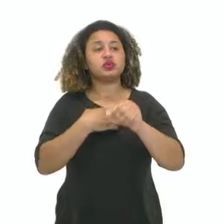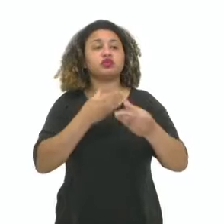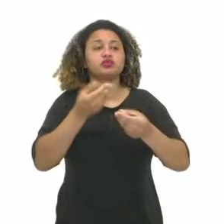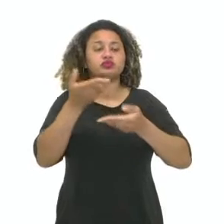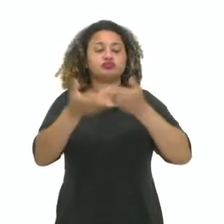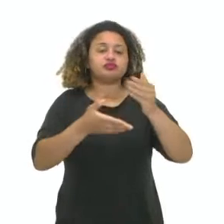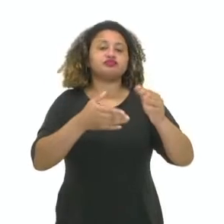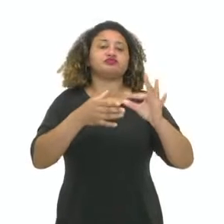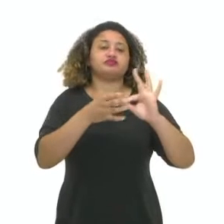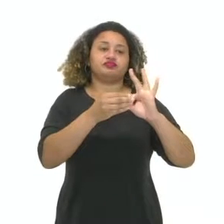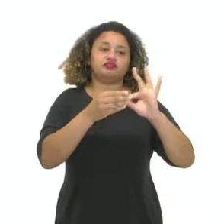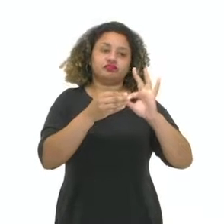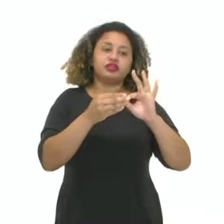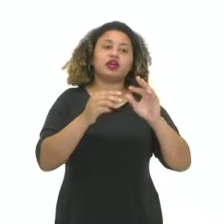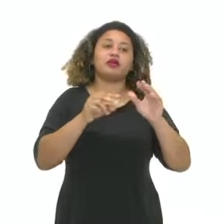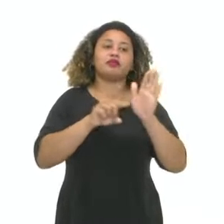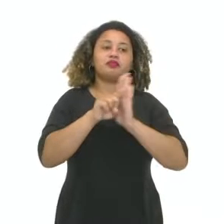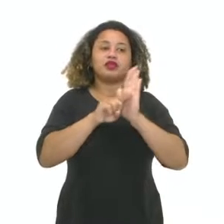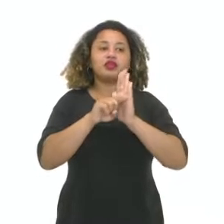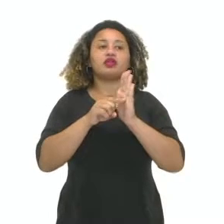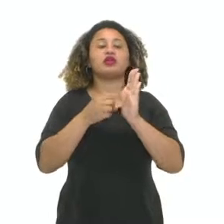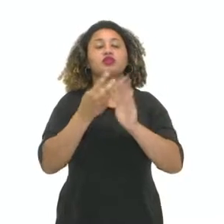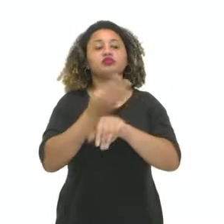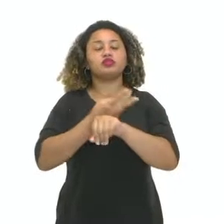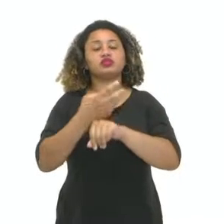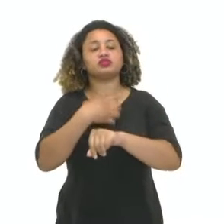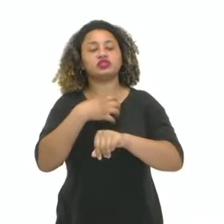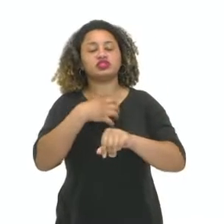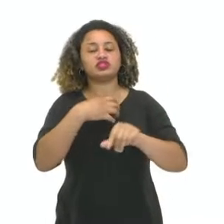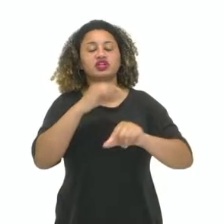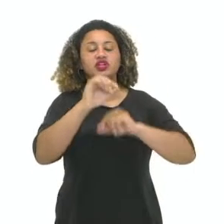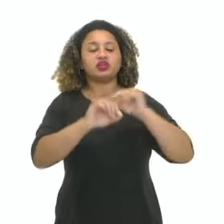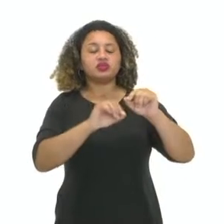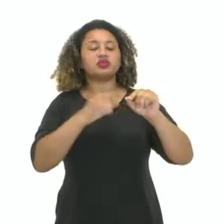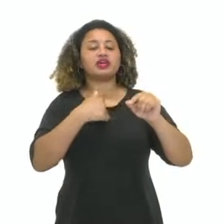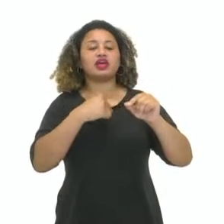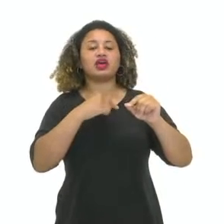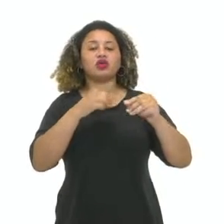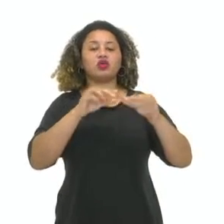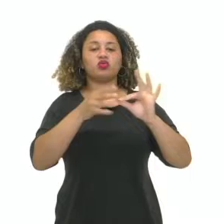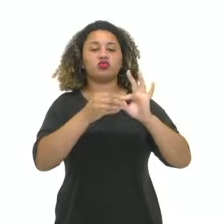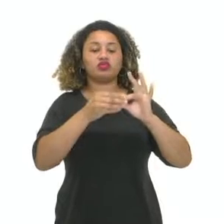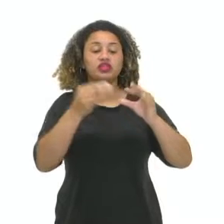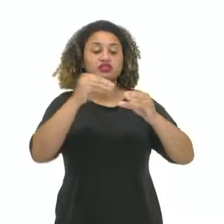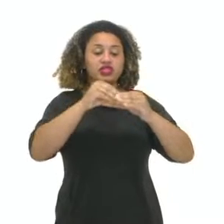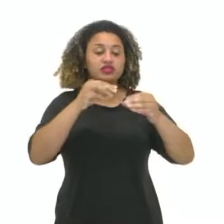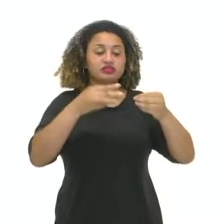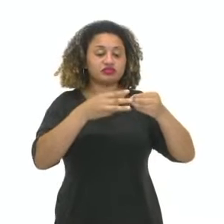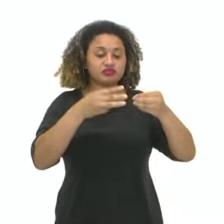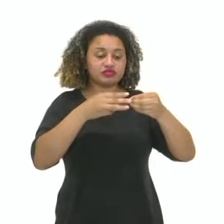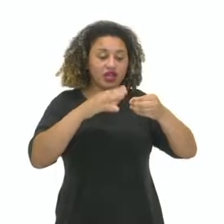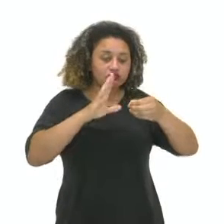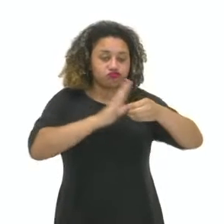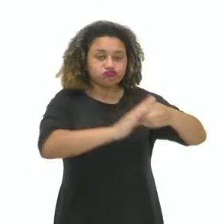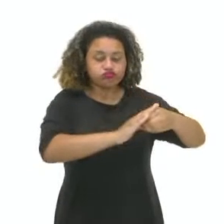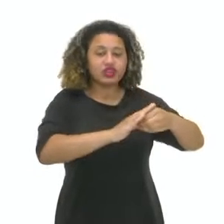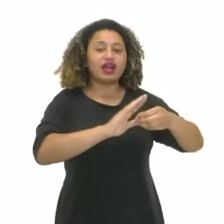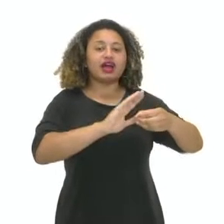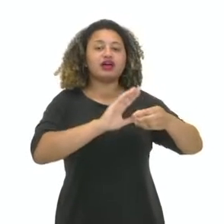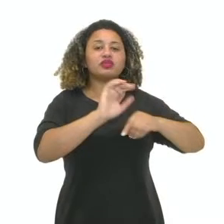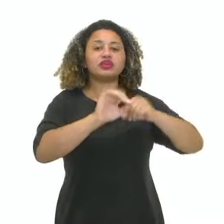engenharia genética, busca maneiras de trancar o vírus dentro das células e alterar e eliminar o vírus dos